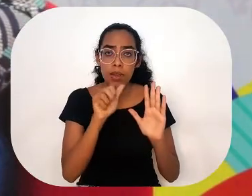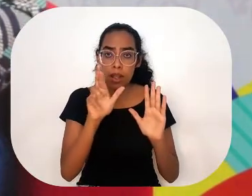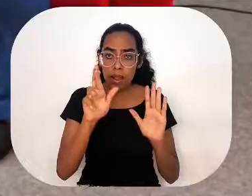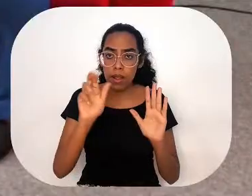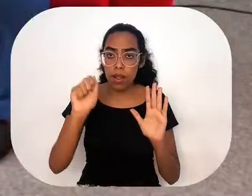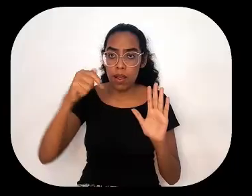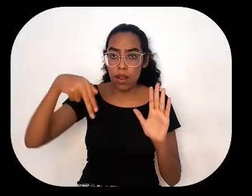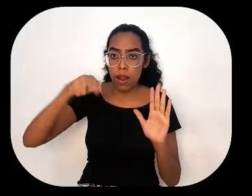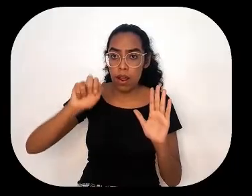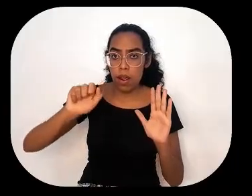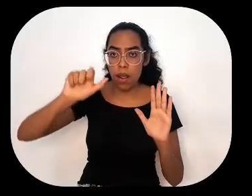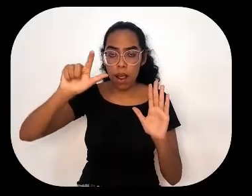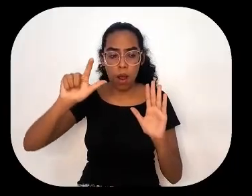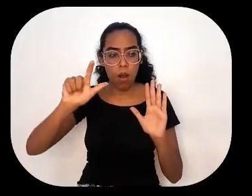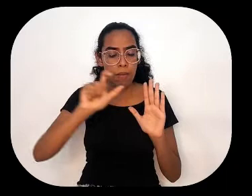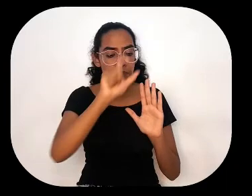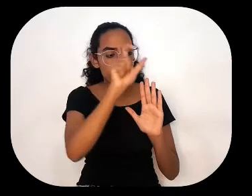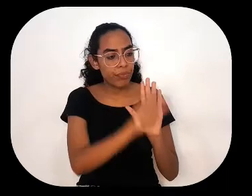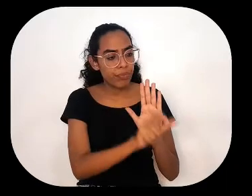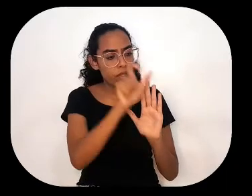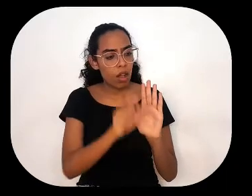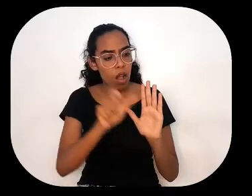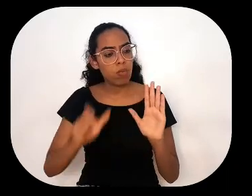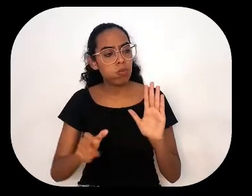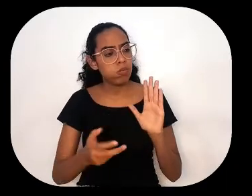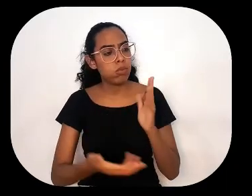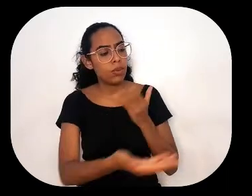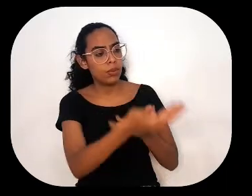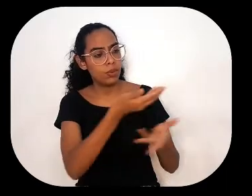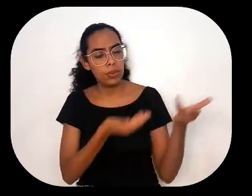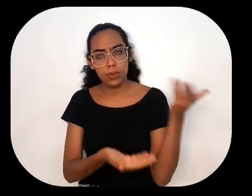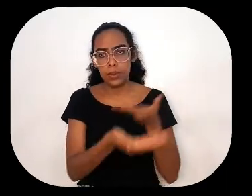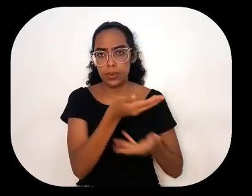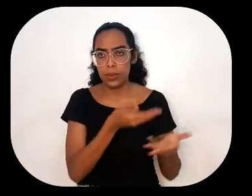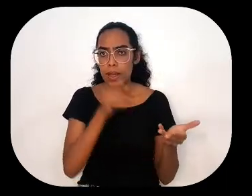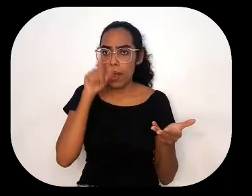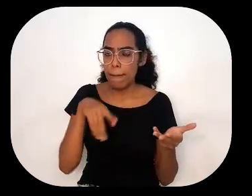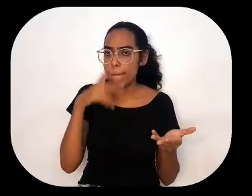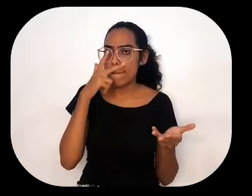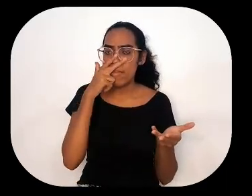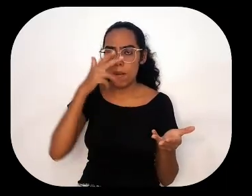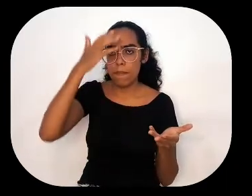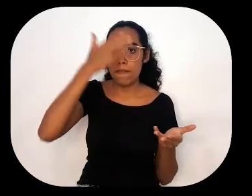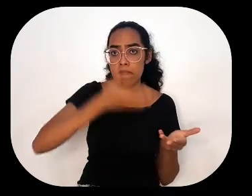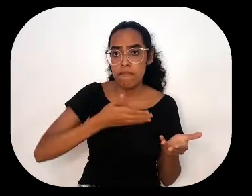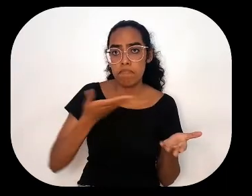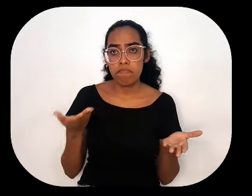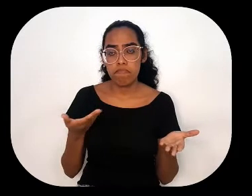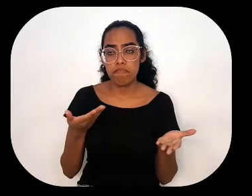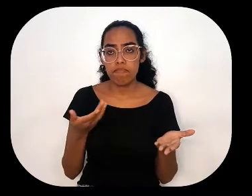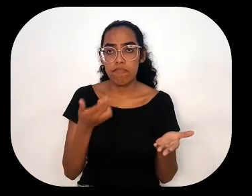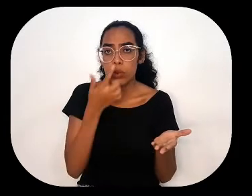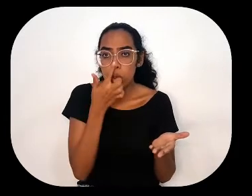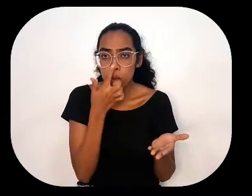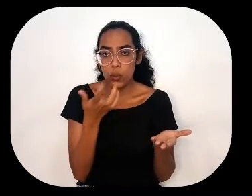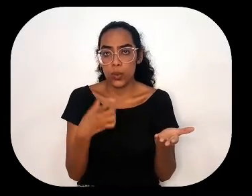principalmente com as mulheres com Dora Doralina com Maria Moura a Raquel tá ali ela tá muito presente e um